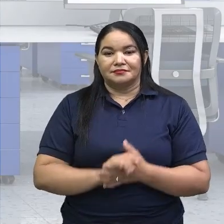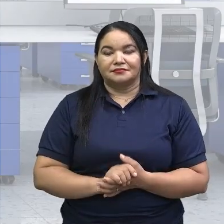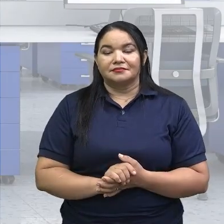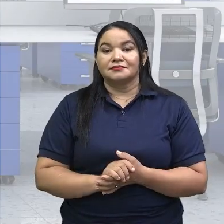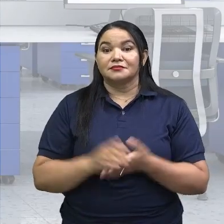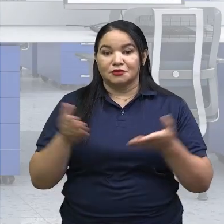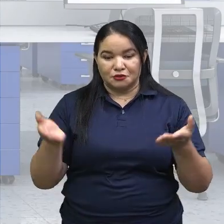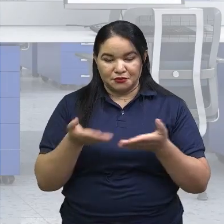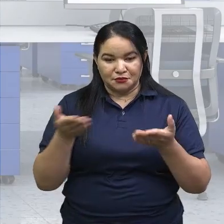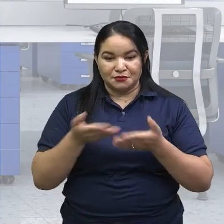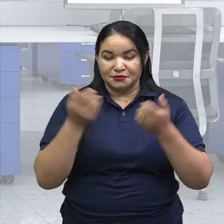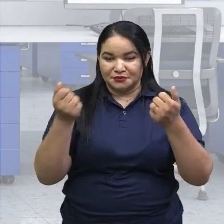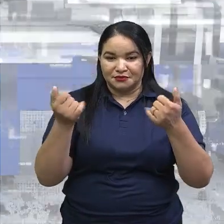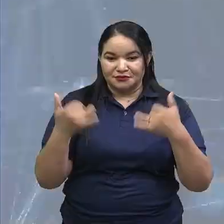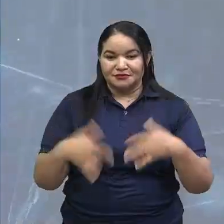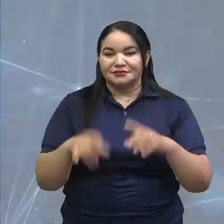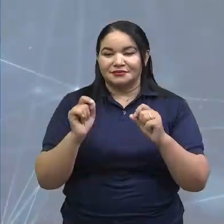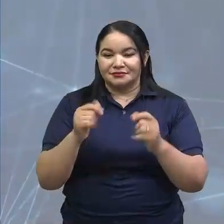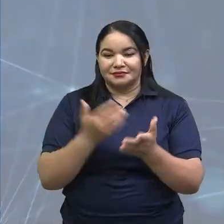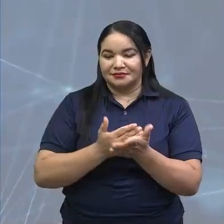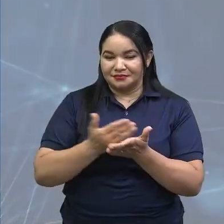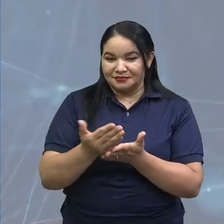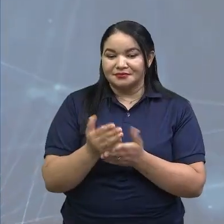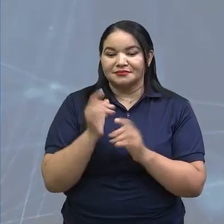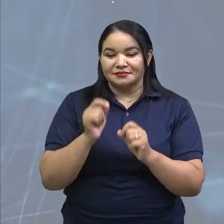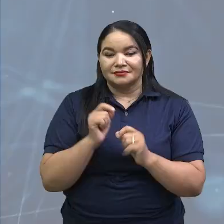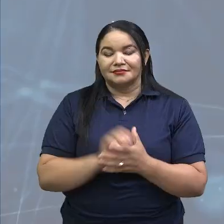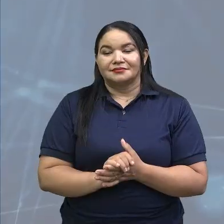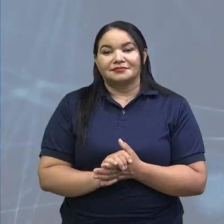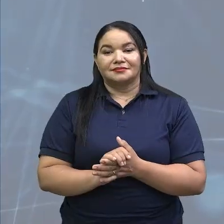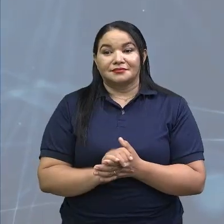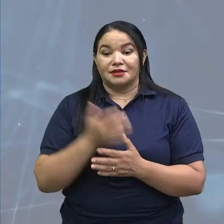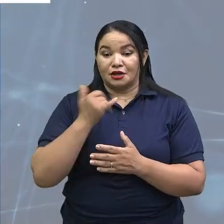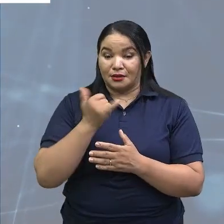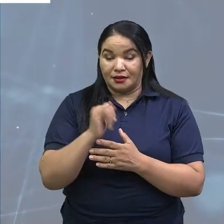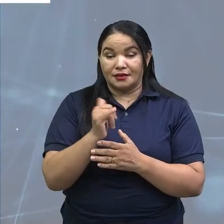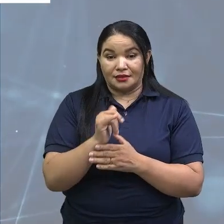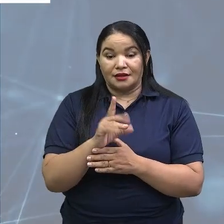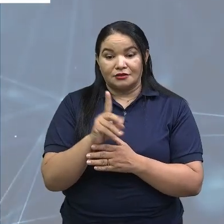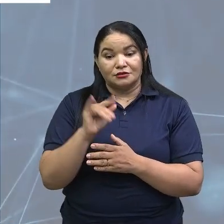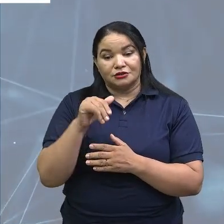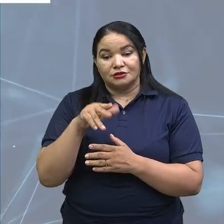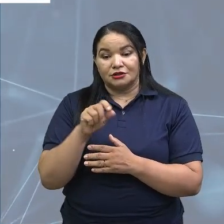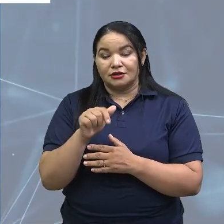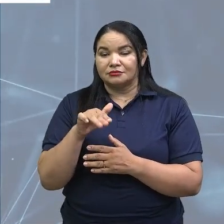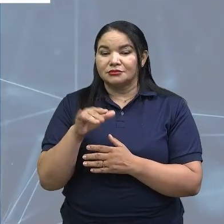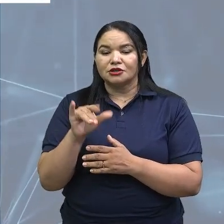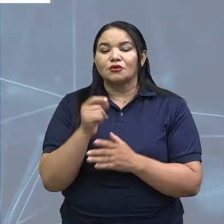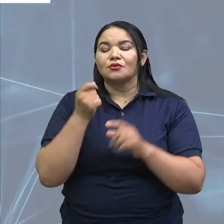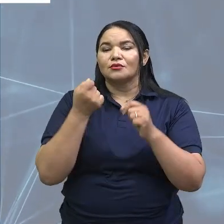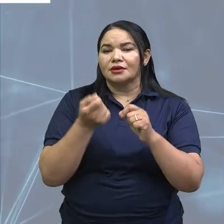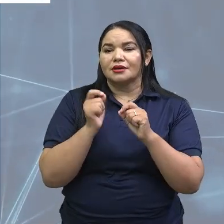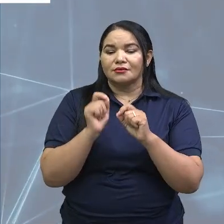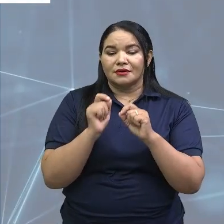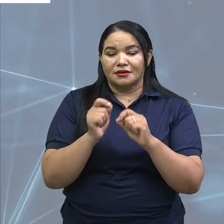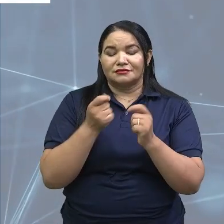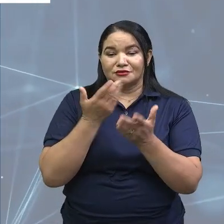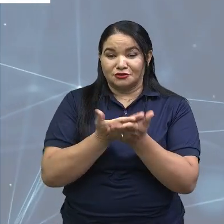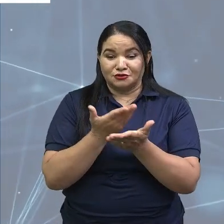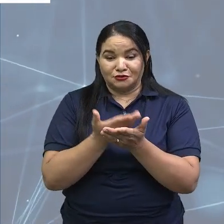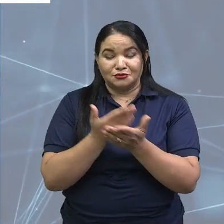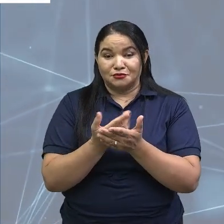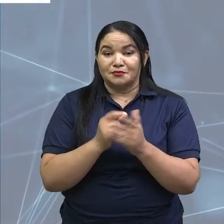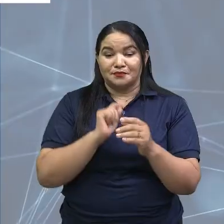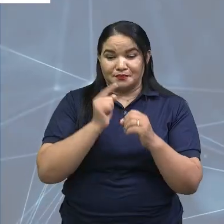Hoje estamos falando e iniciando a eletrodinâmica. É o estudo das cargas elétricas